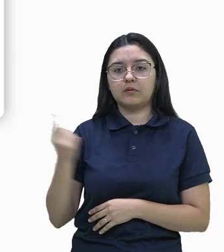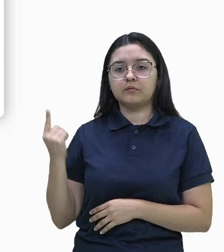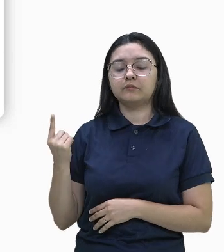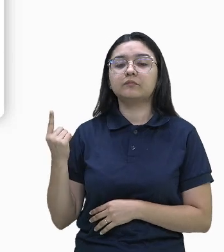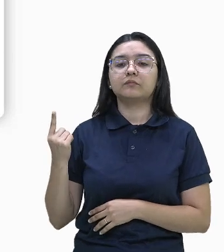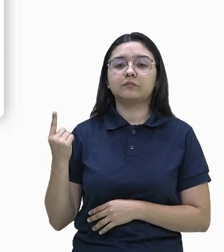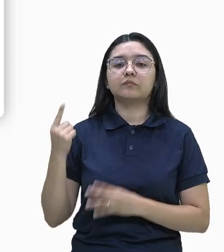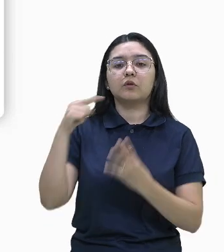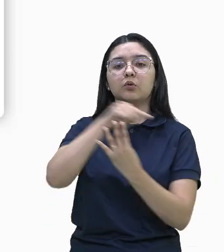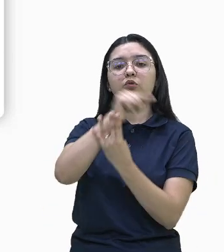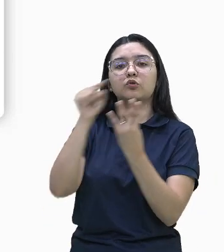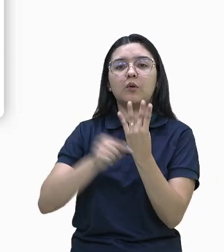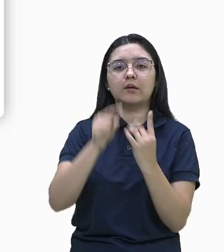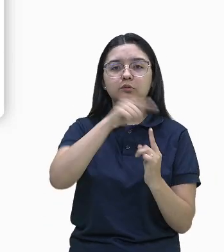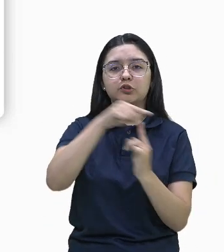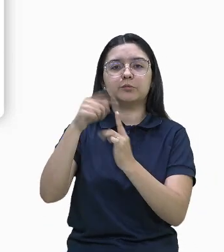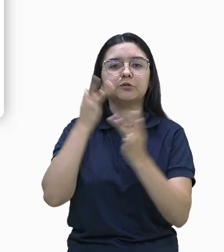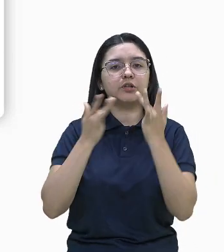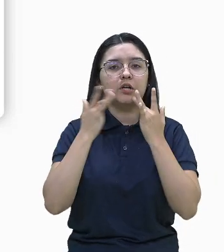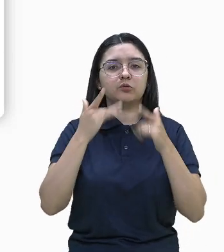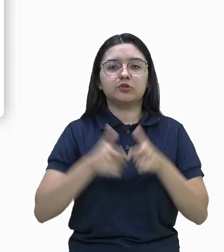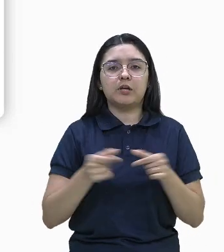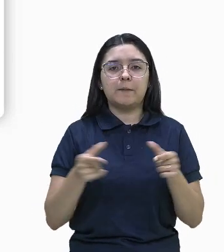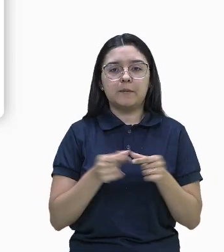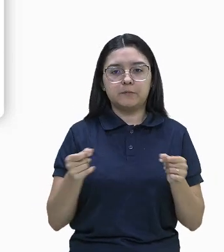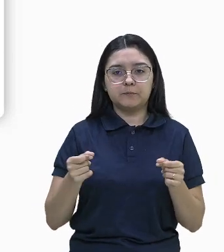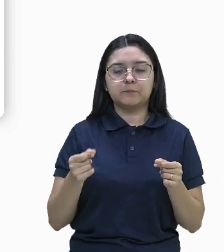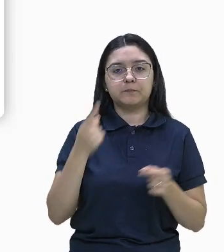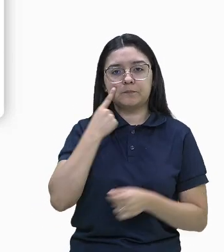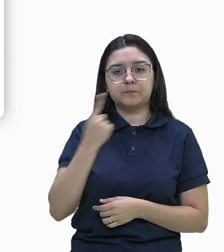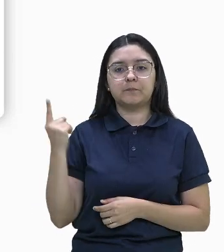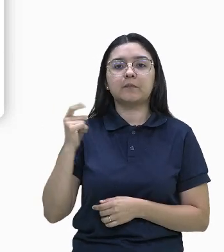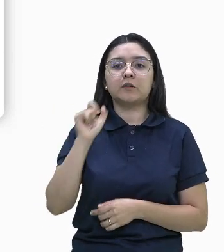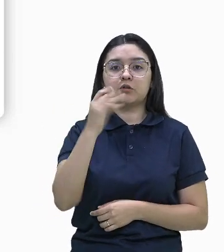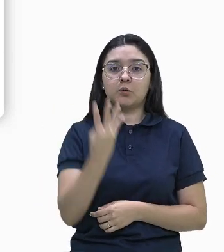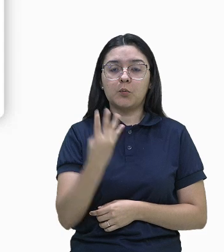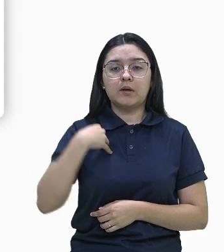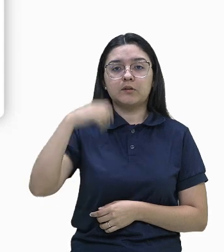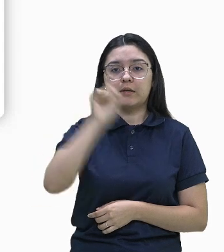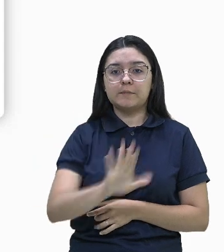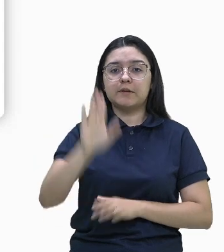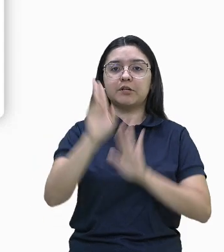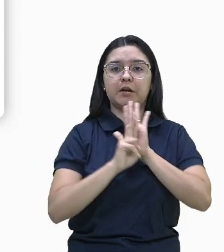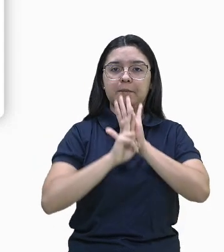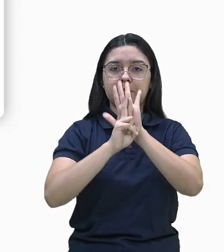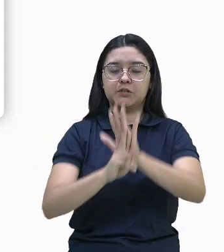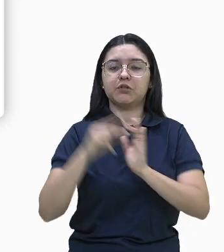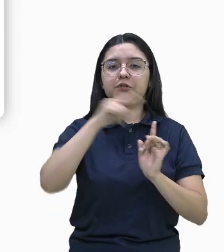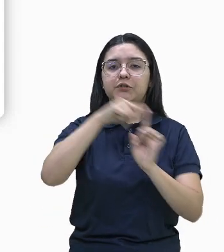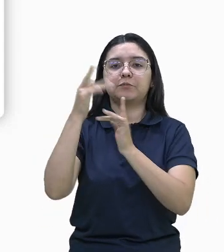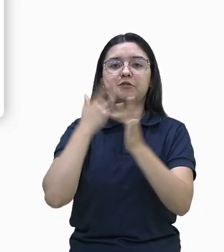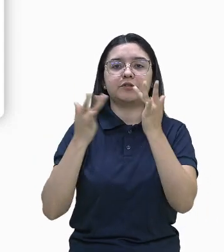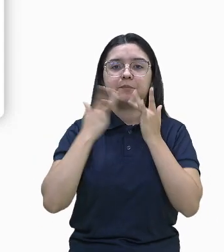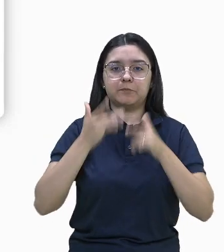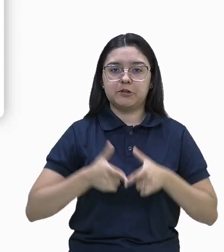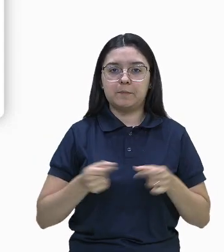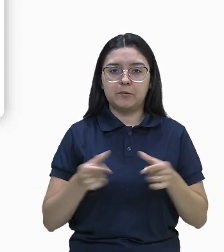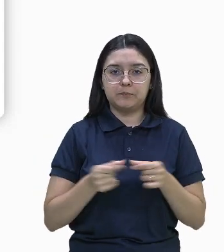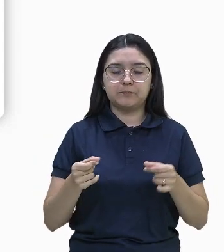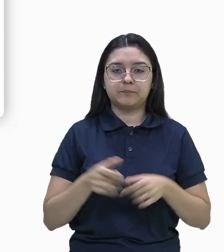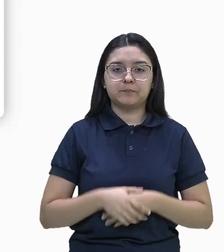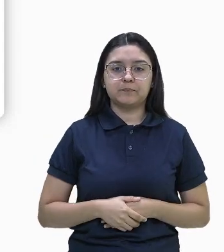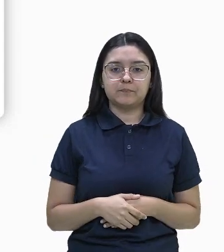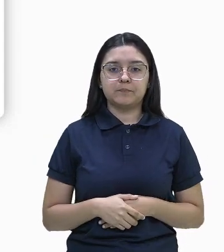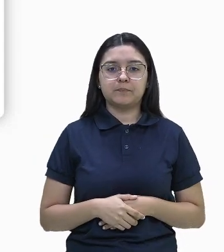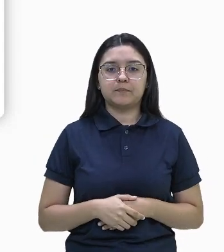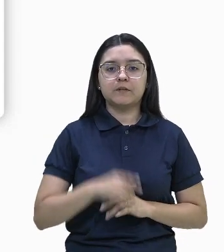e o Buraku. Então, aí estão as 4 imagens que representam esses tipos de teatro no Japão,